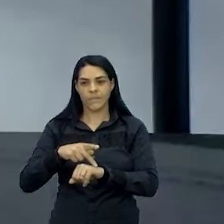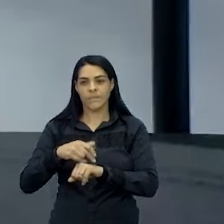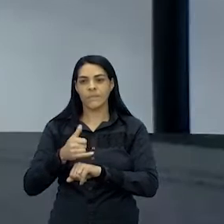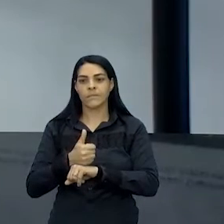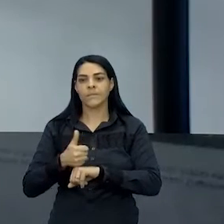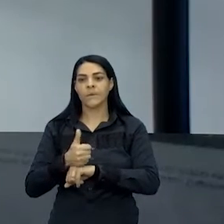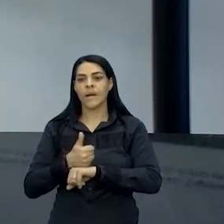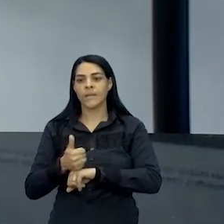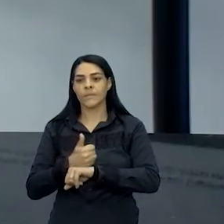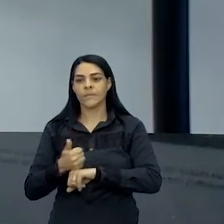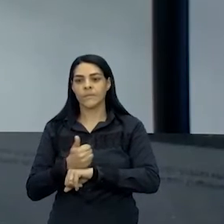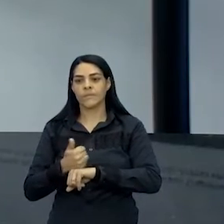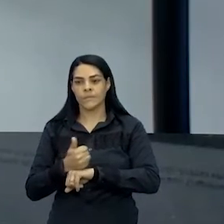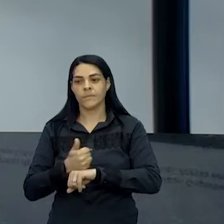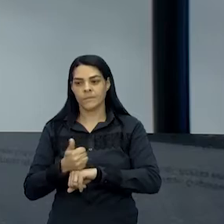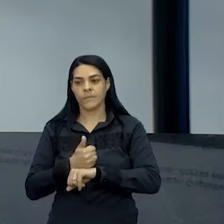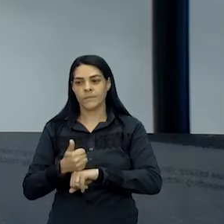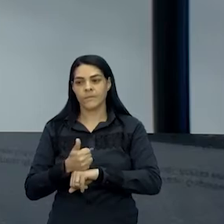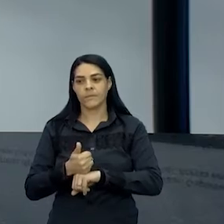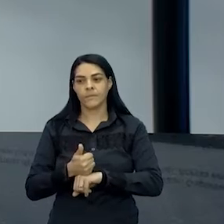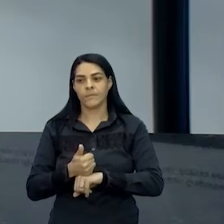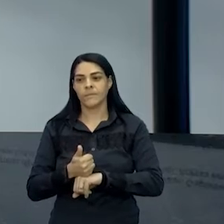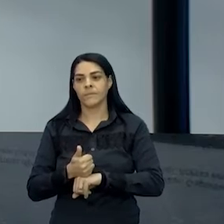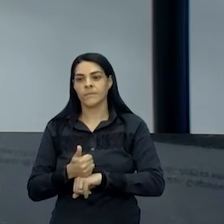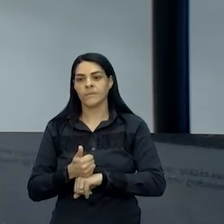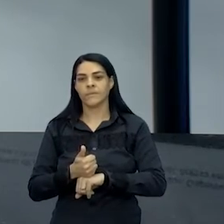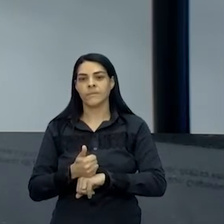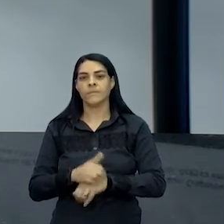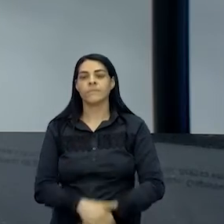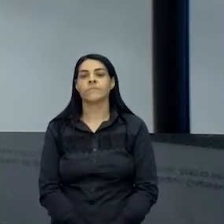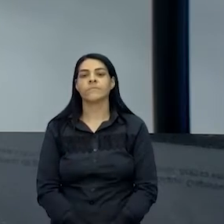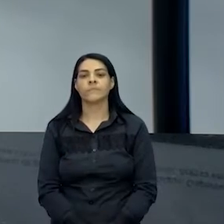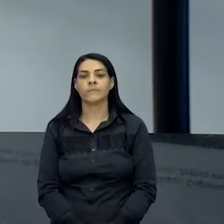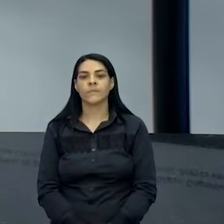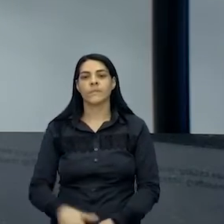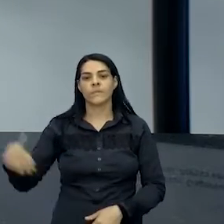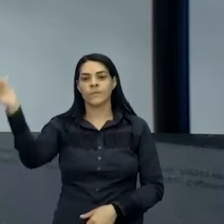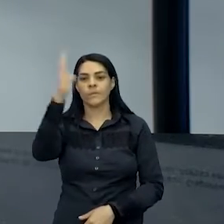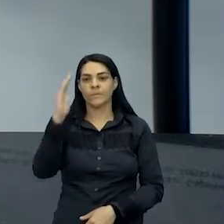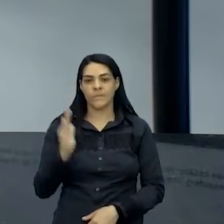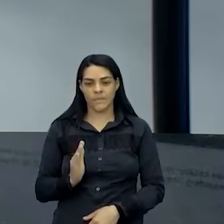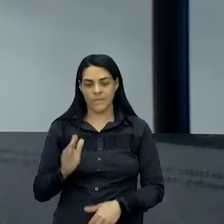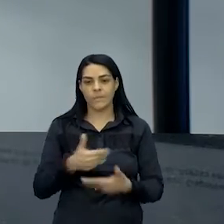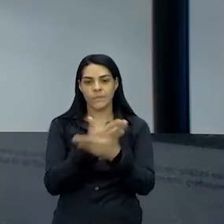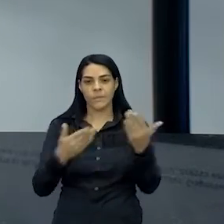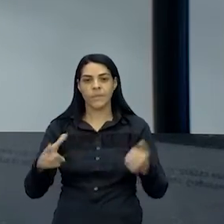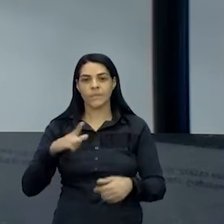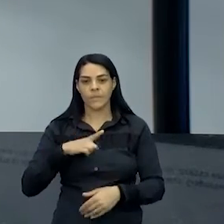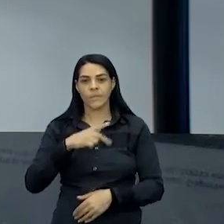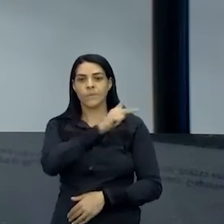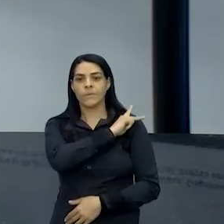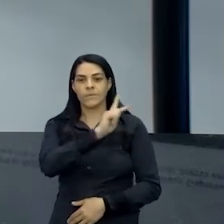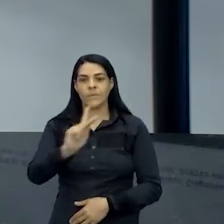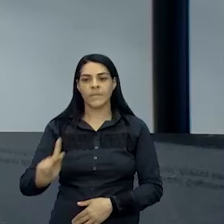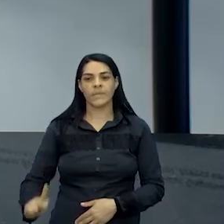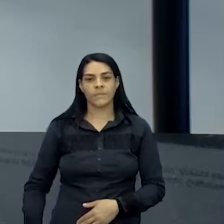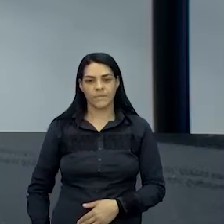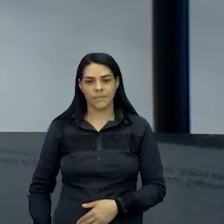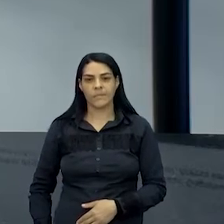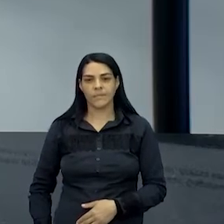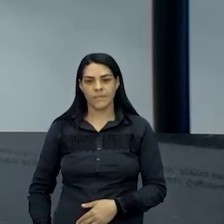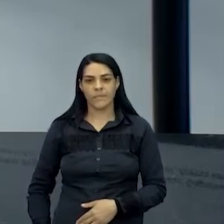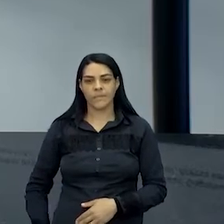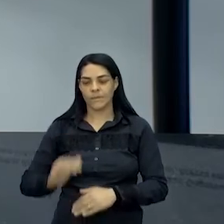cargo máximo de autoridade de um país, tá? No caso aqui do Brasil, nós temos um presidente que ele vai ser aí